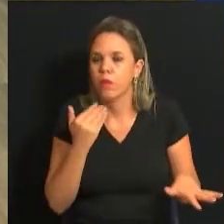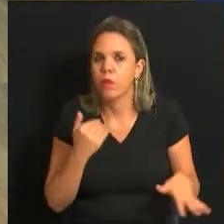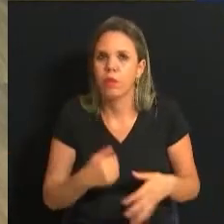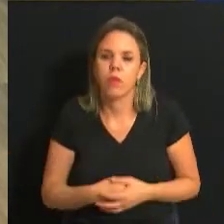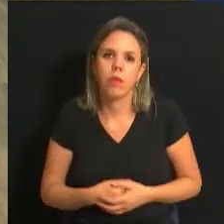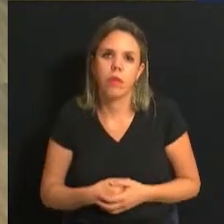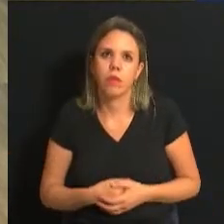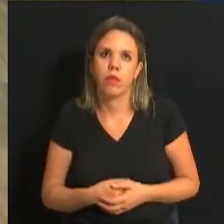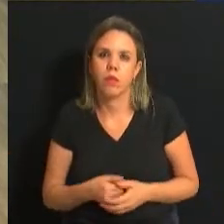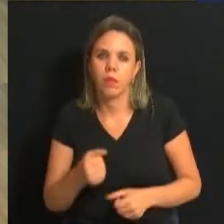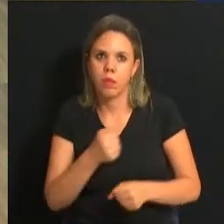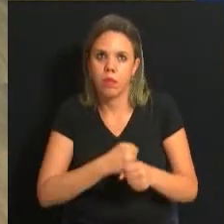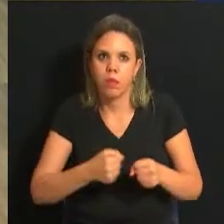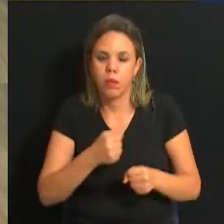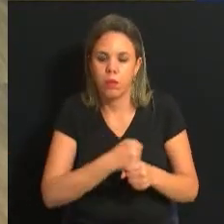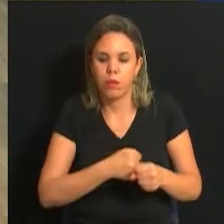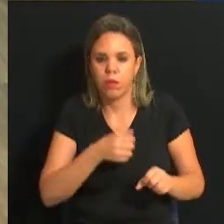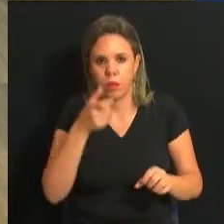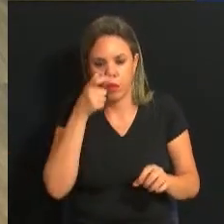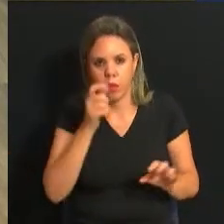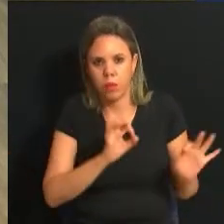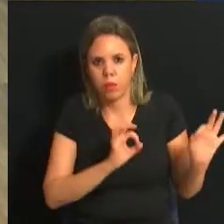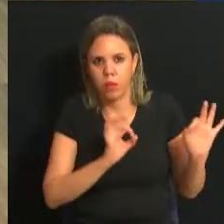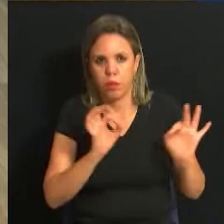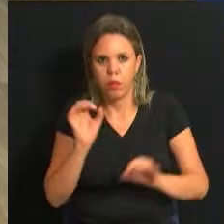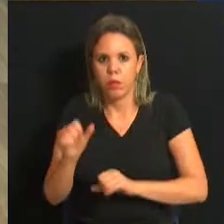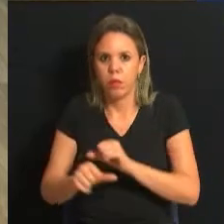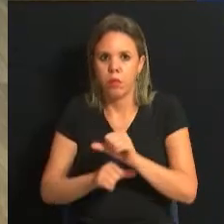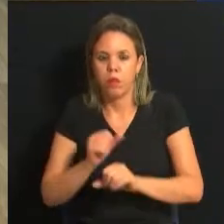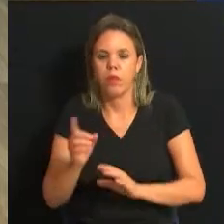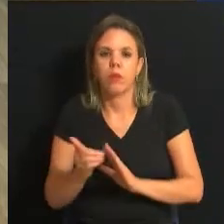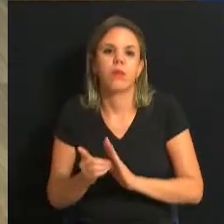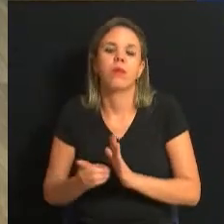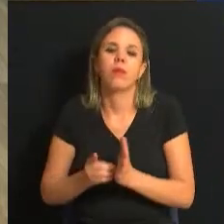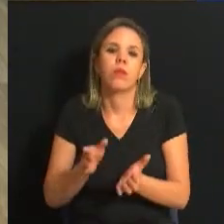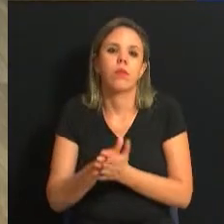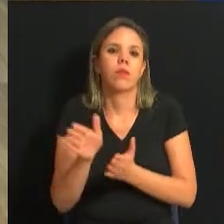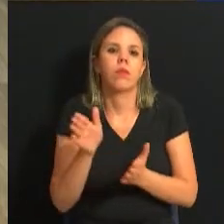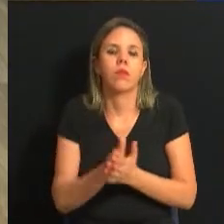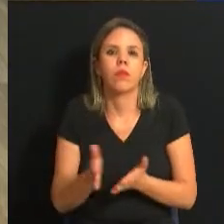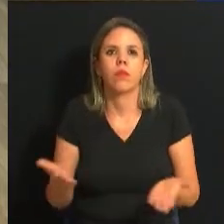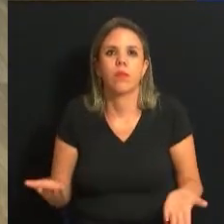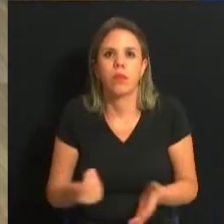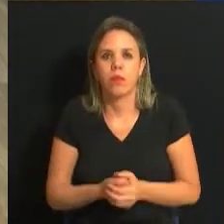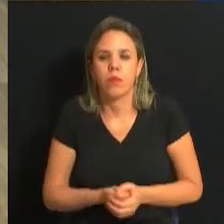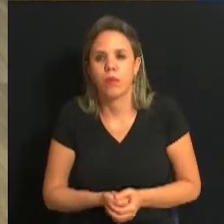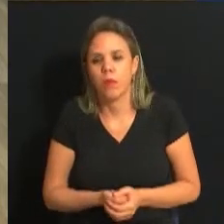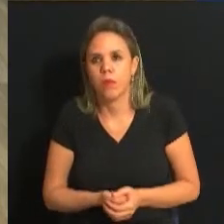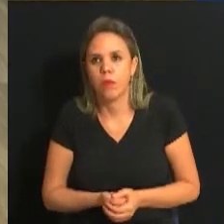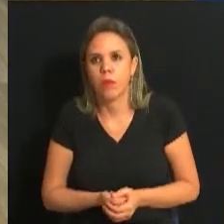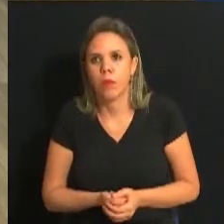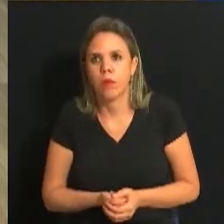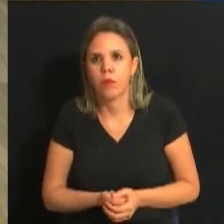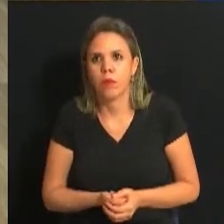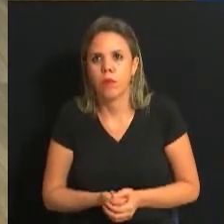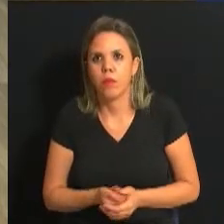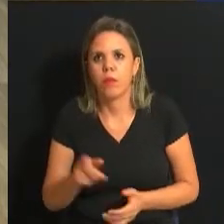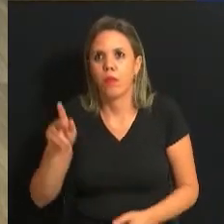gente segue acompanhando então essas mudanças no decreto que foi publicado no dia de hoje. Mirna Abreu,